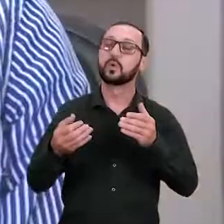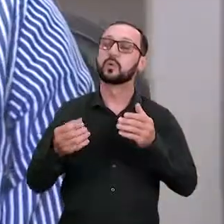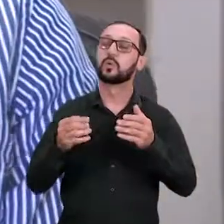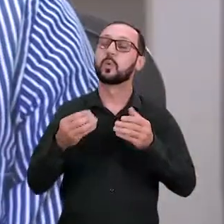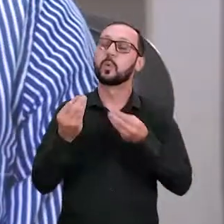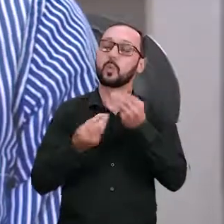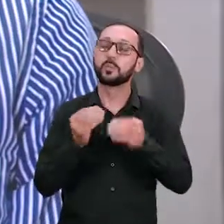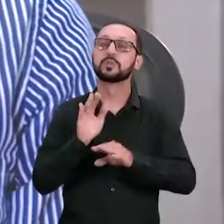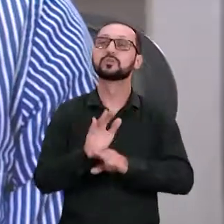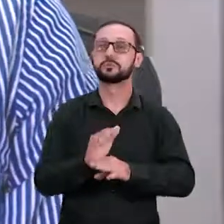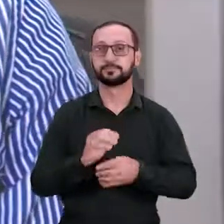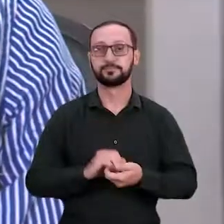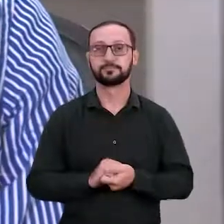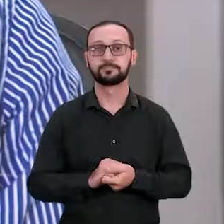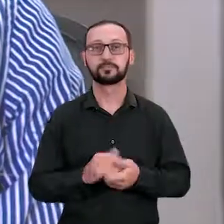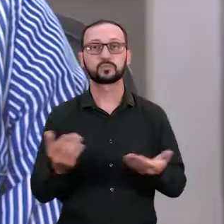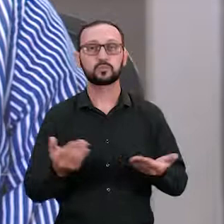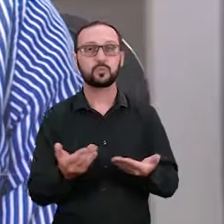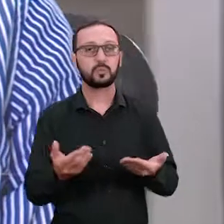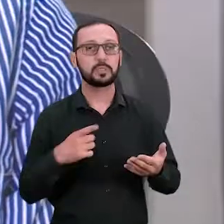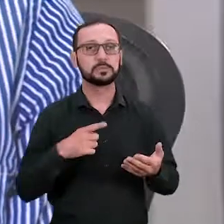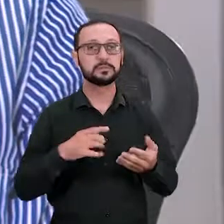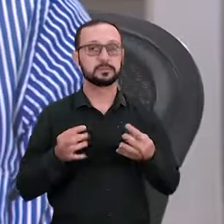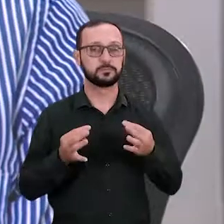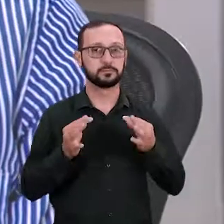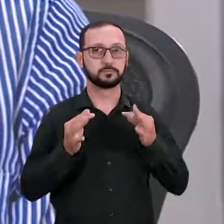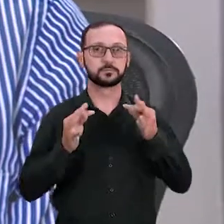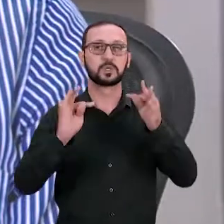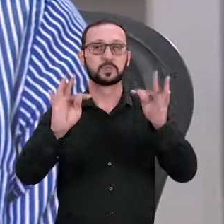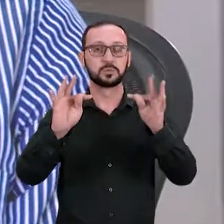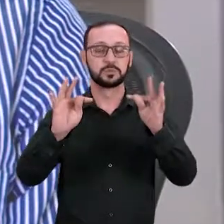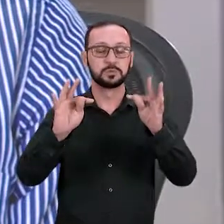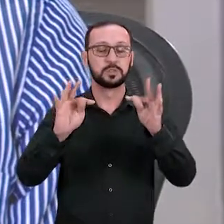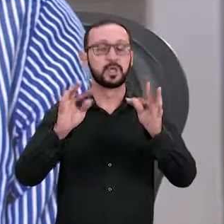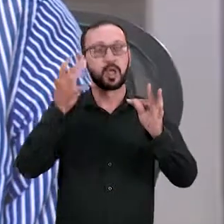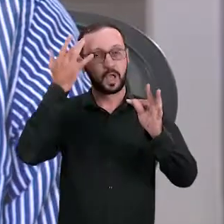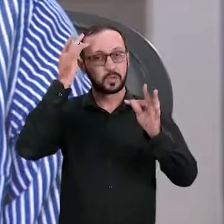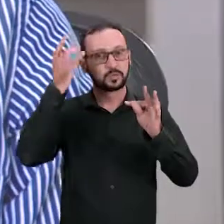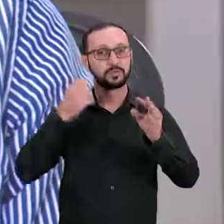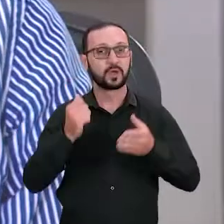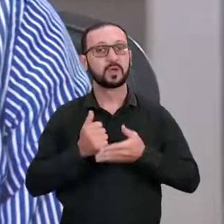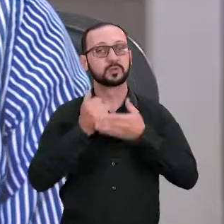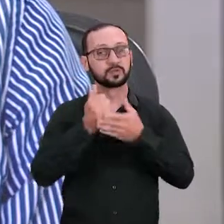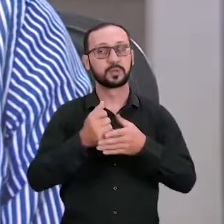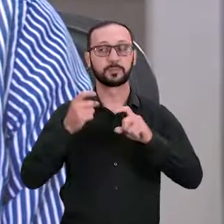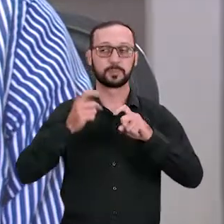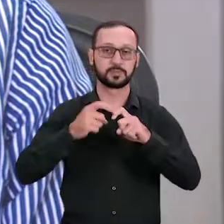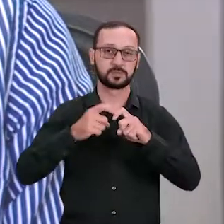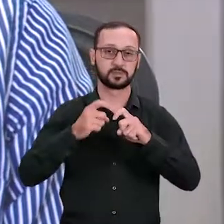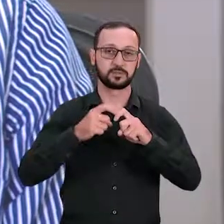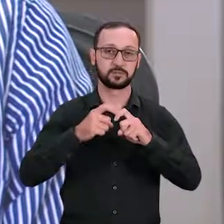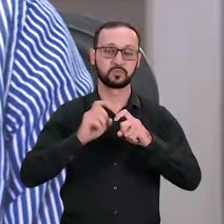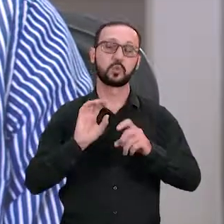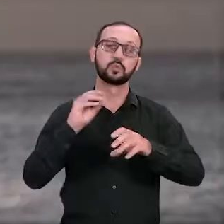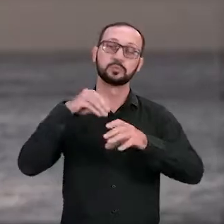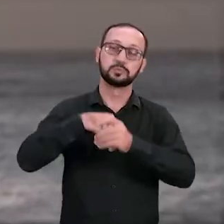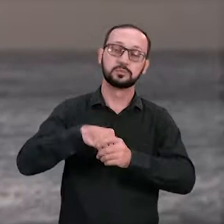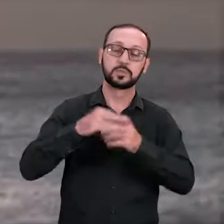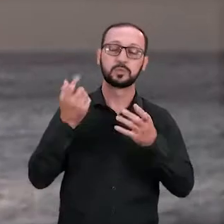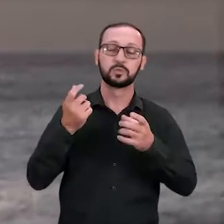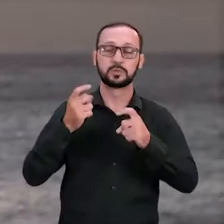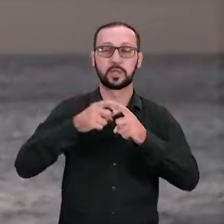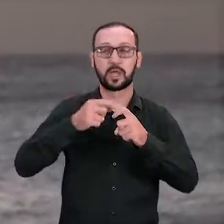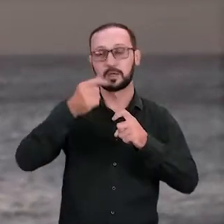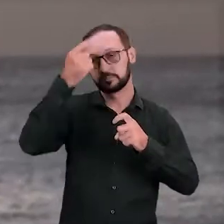campo? Olha, a tecnologia veio para auxiliar a medicina, não só na psiquiatria,